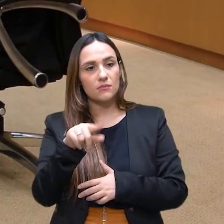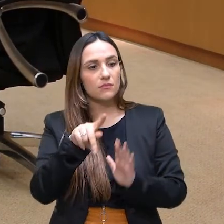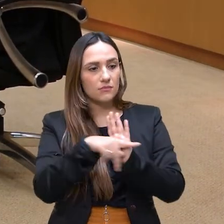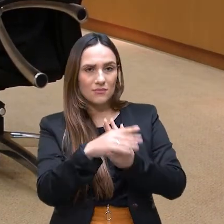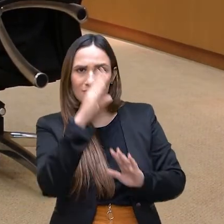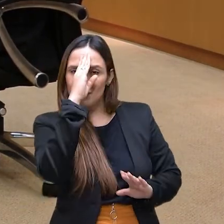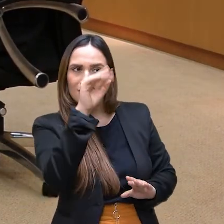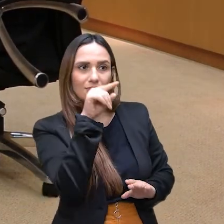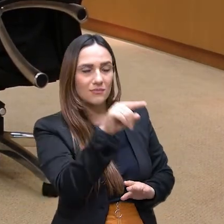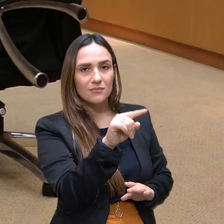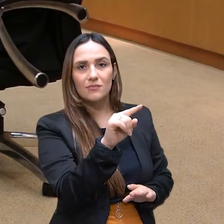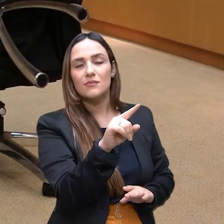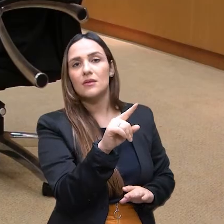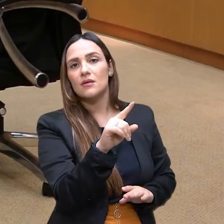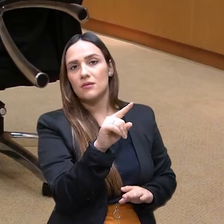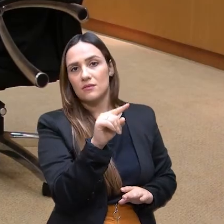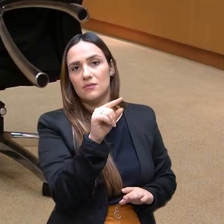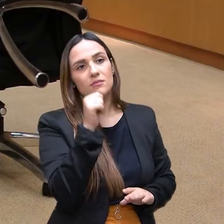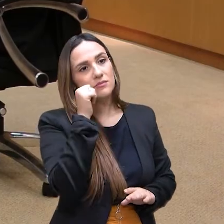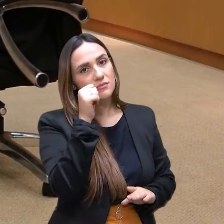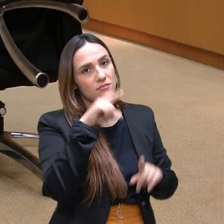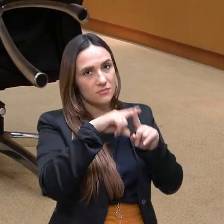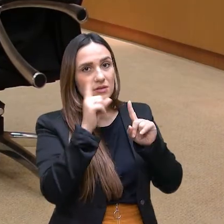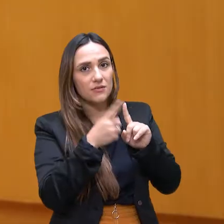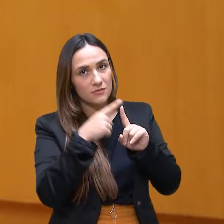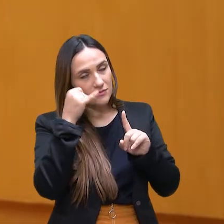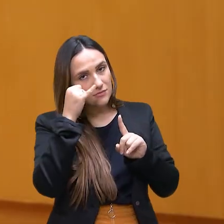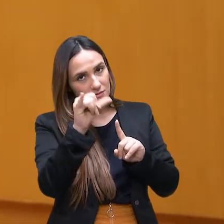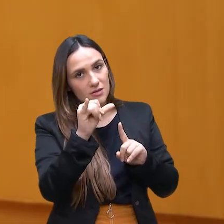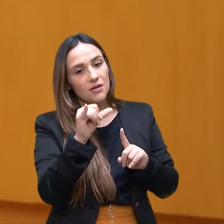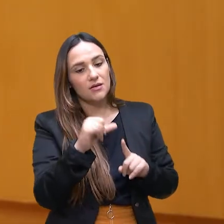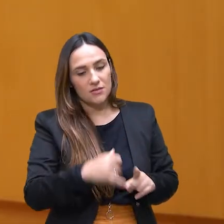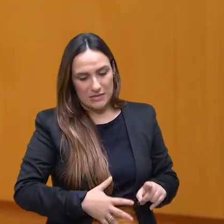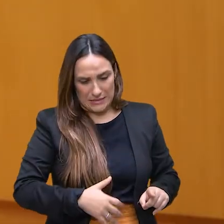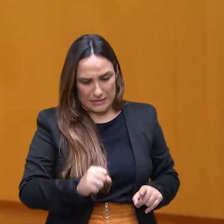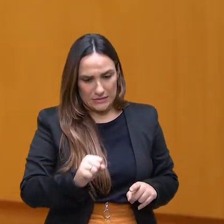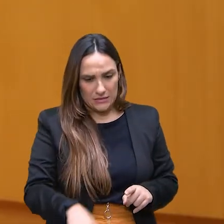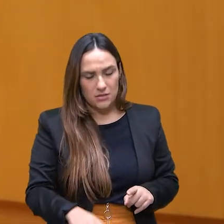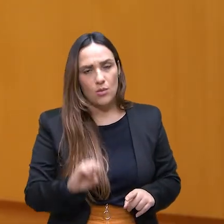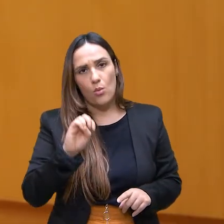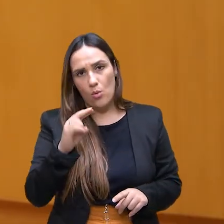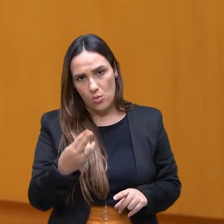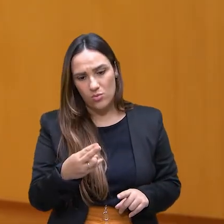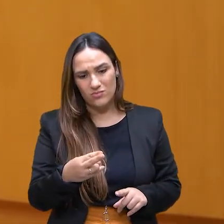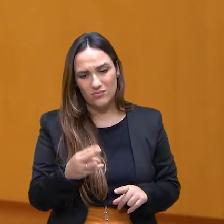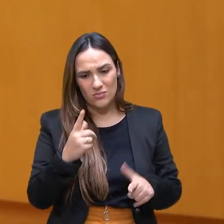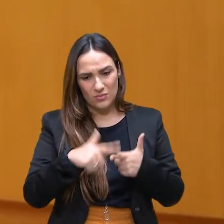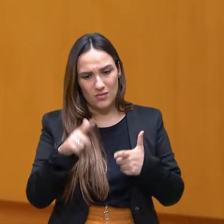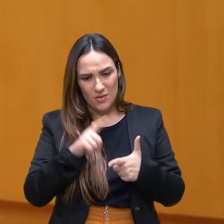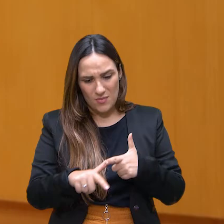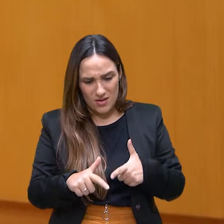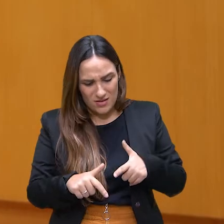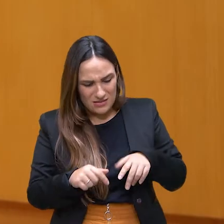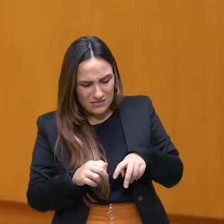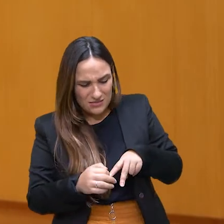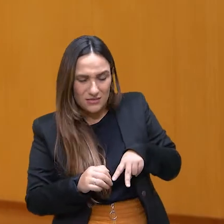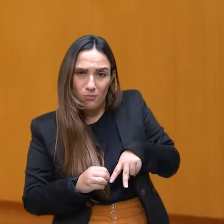especialmente em mulheres grávidas, né, para evitar trombos e aborto por consequência.